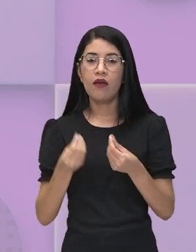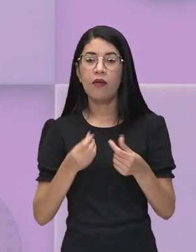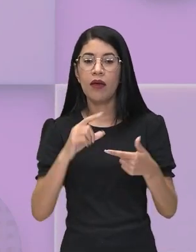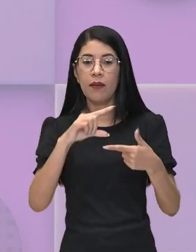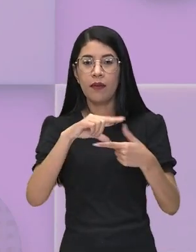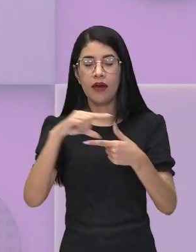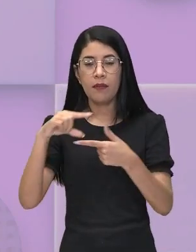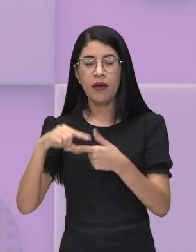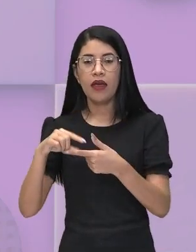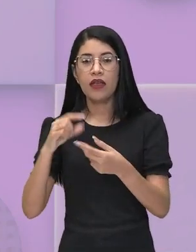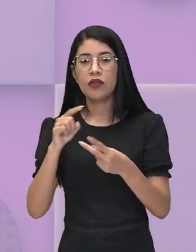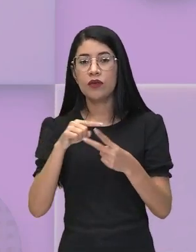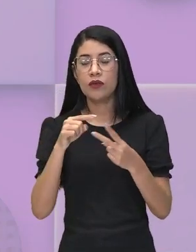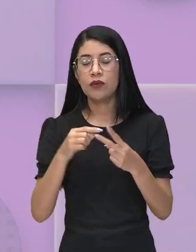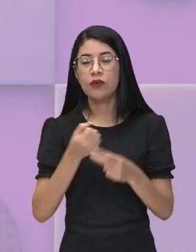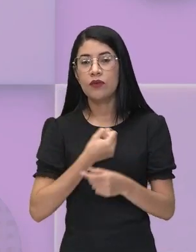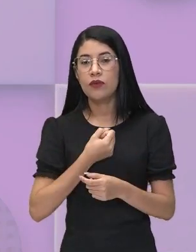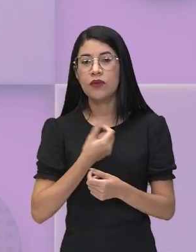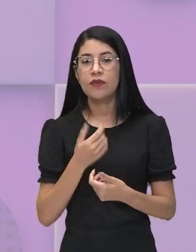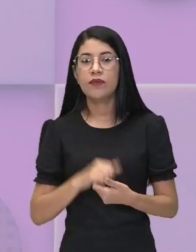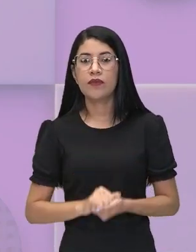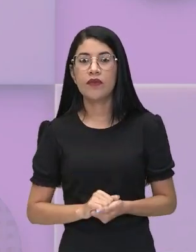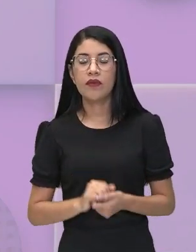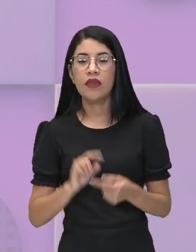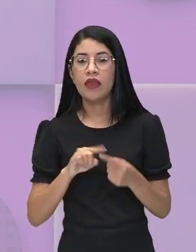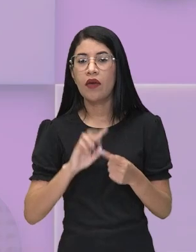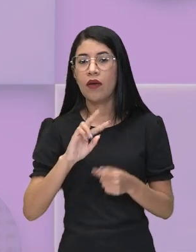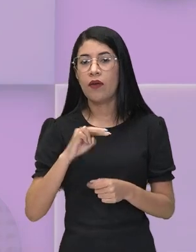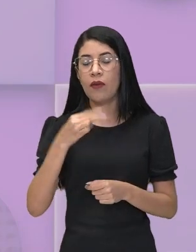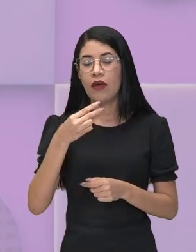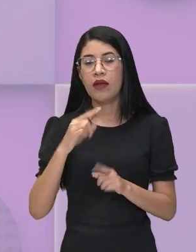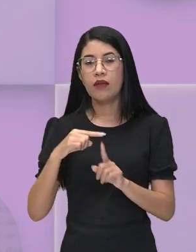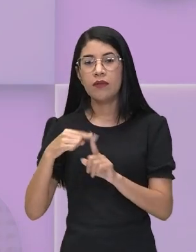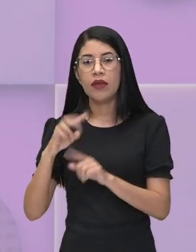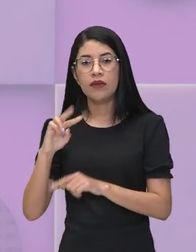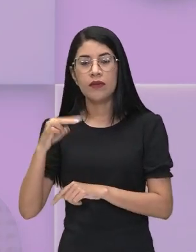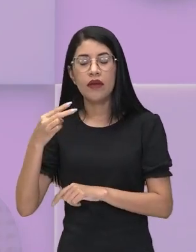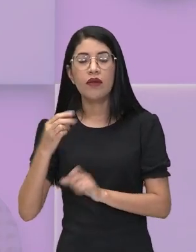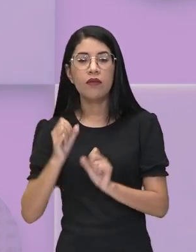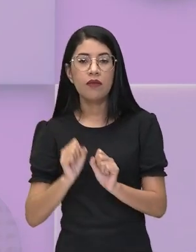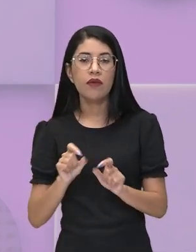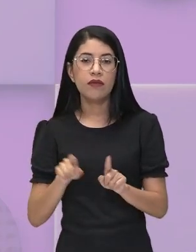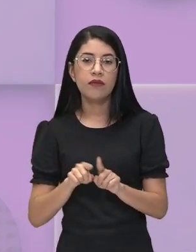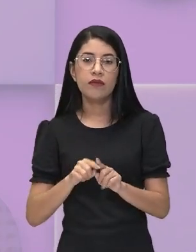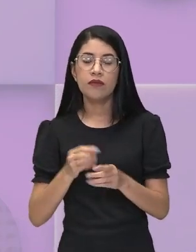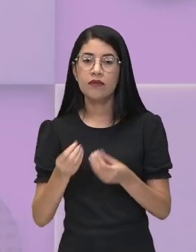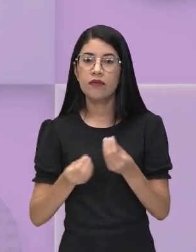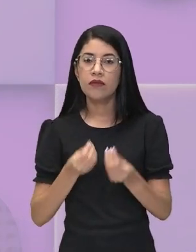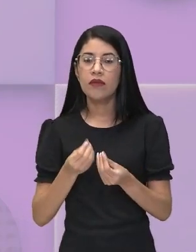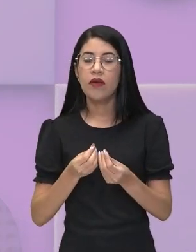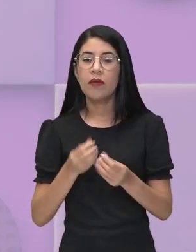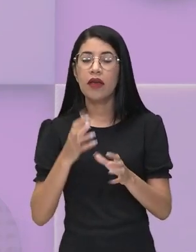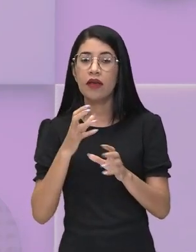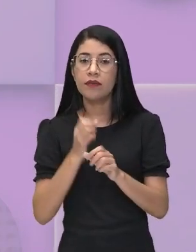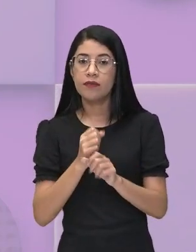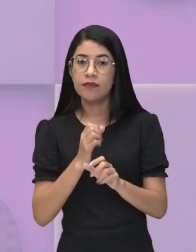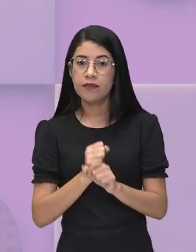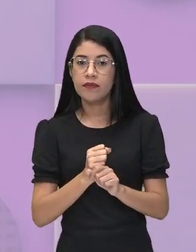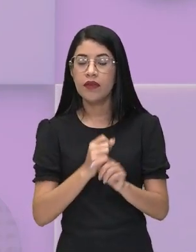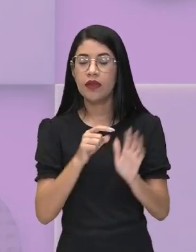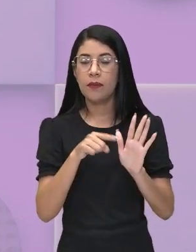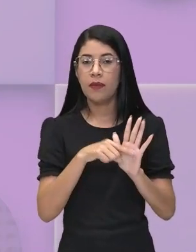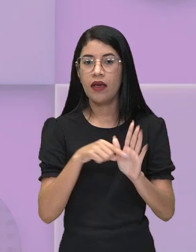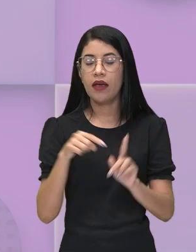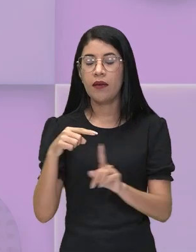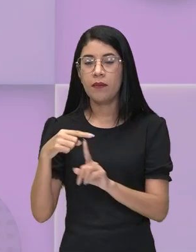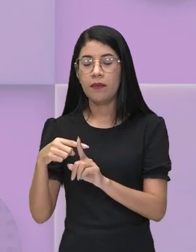de dois termos, né? Então, o quadrado do primeiro e o quadrado do segundo eu posso escrever como sendo o produto da soma, então, o